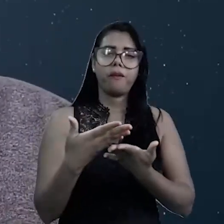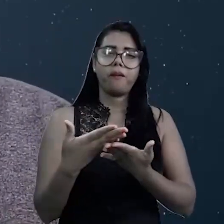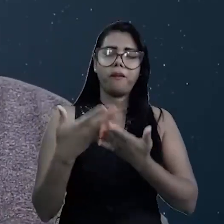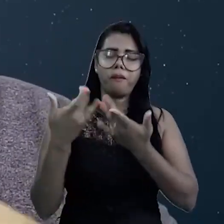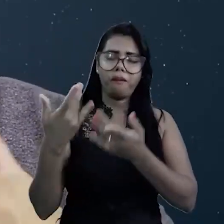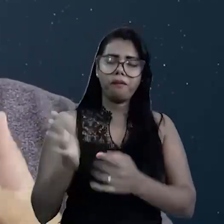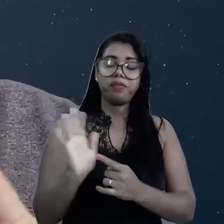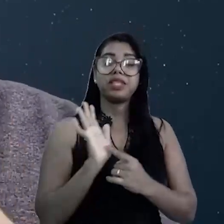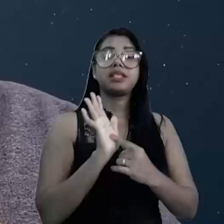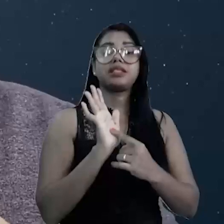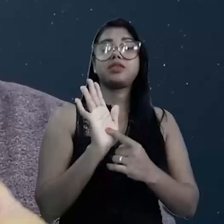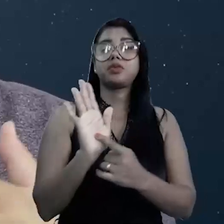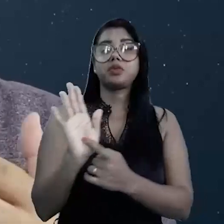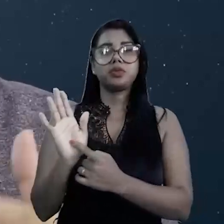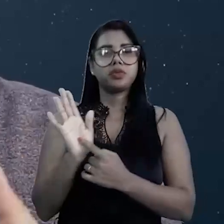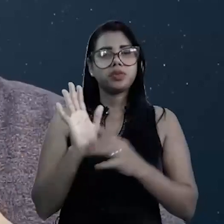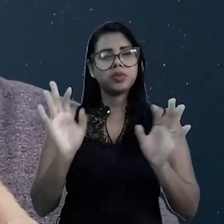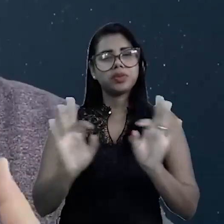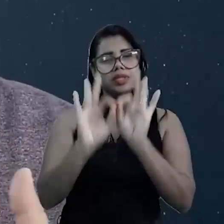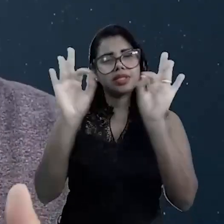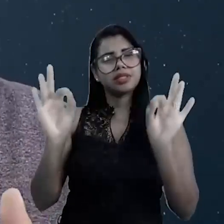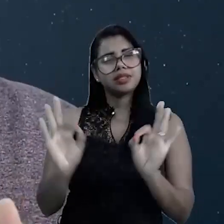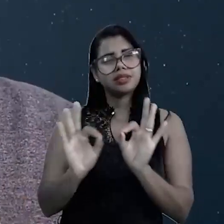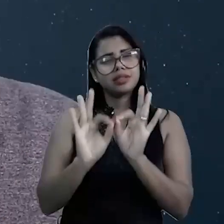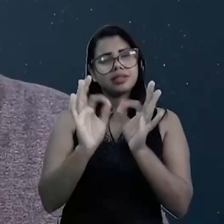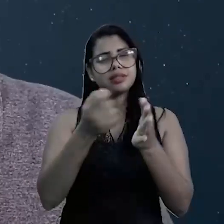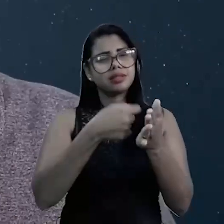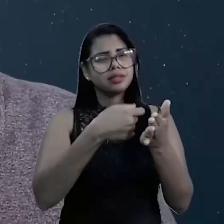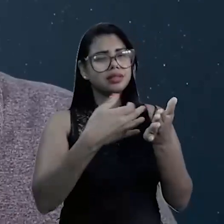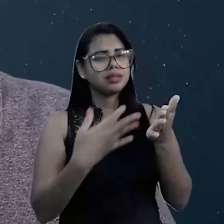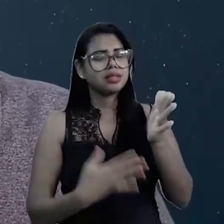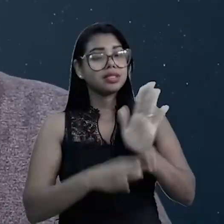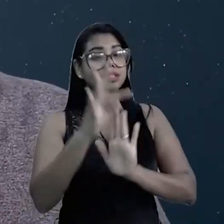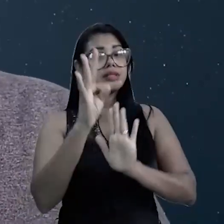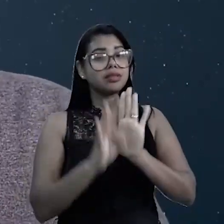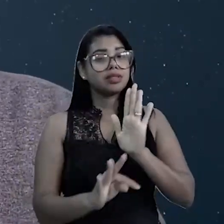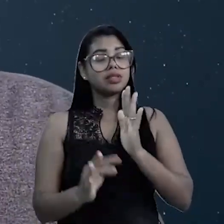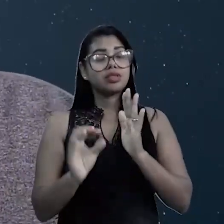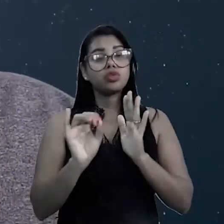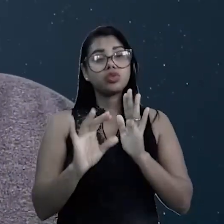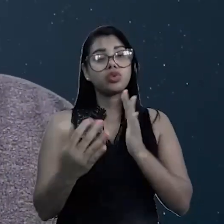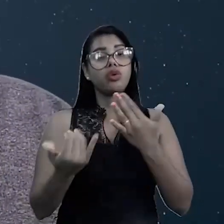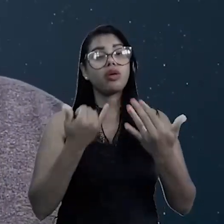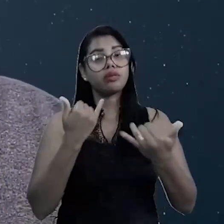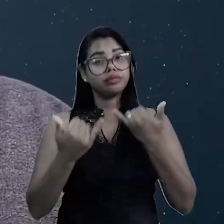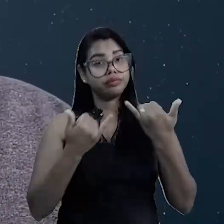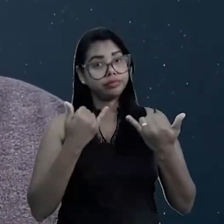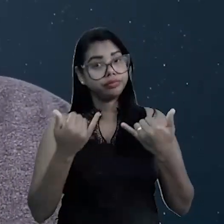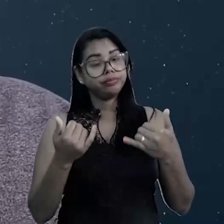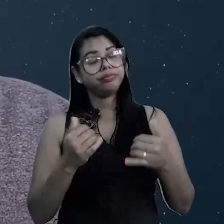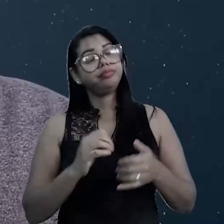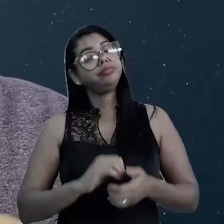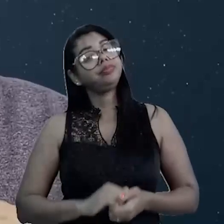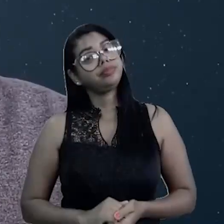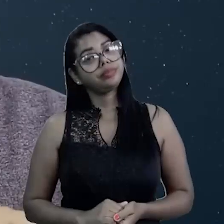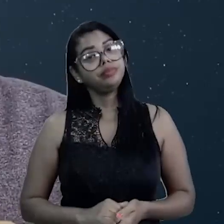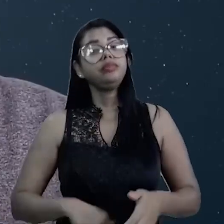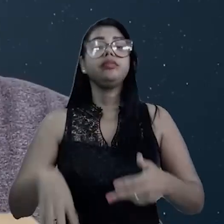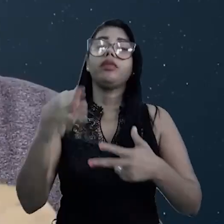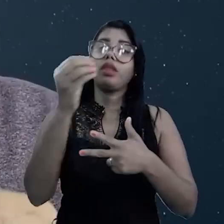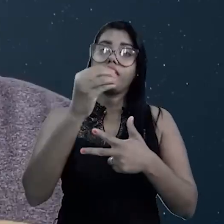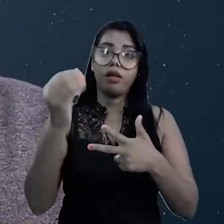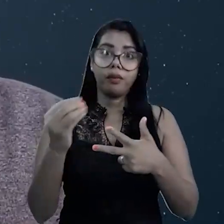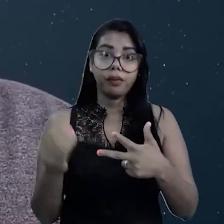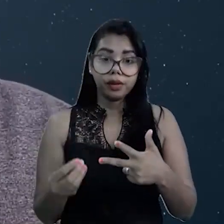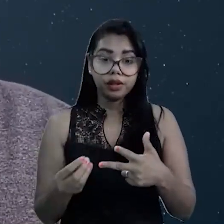Ele faz citações e começa só a deixar o texto informativo. Olha, o Enem quer que você produza um